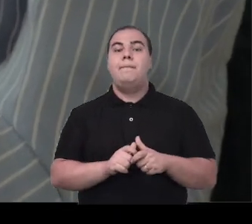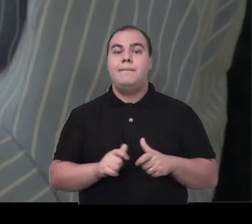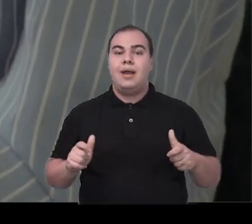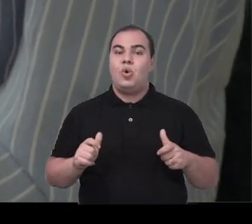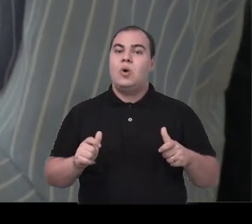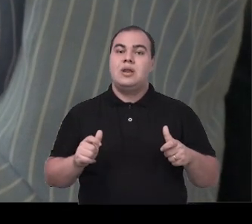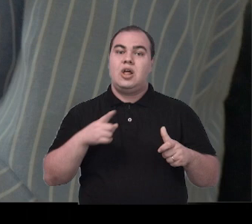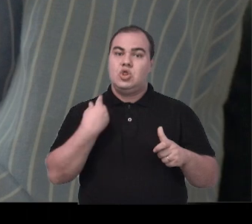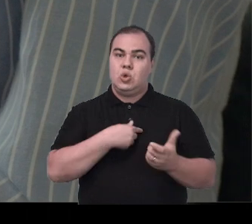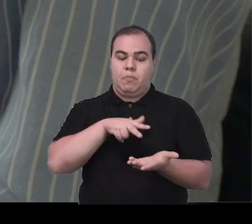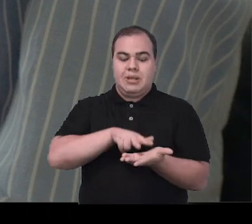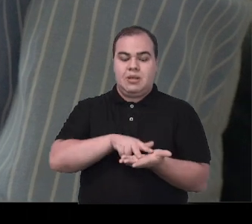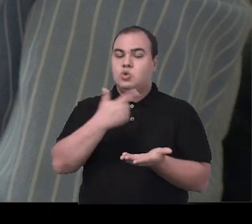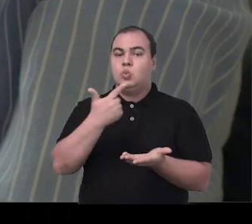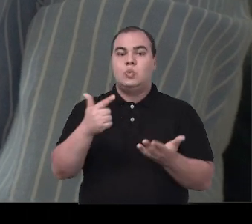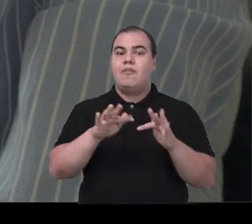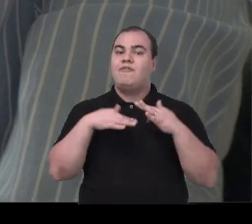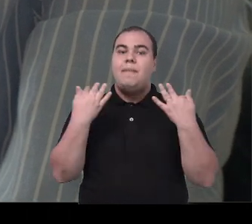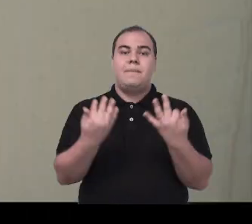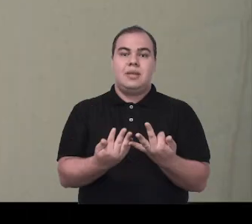a maioria não tem família,